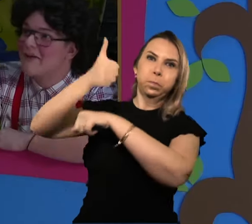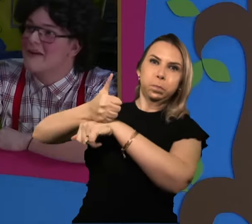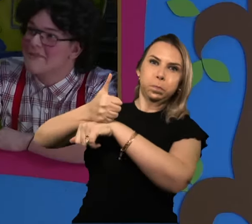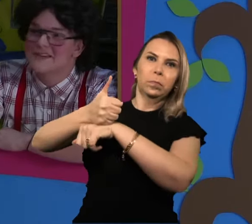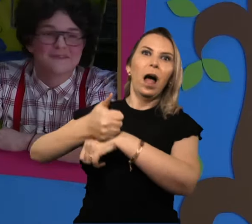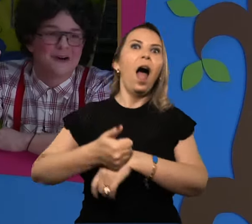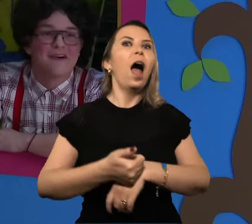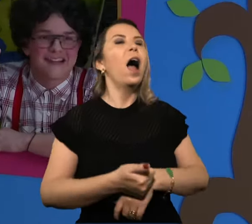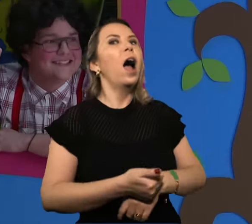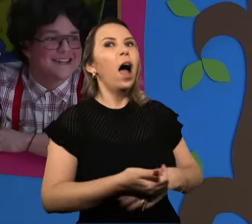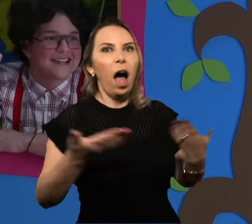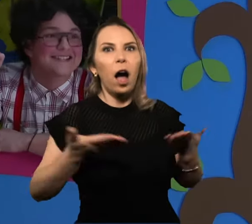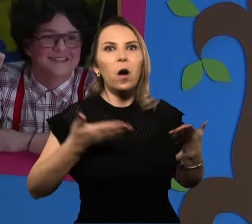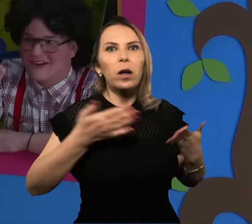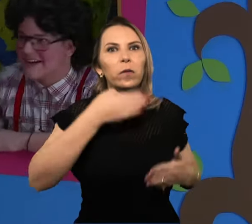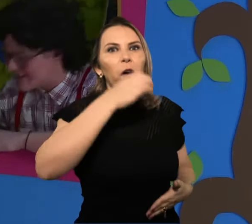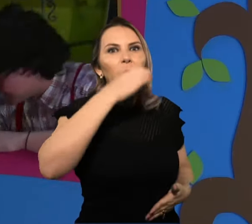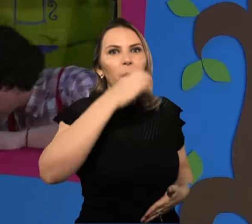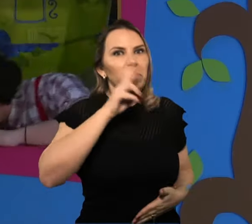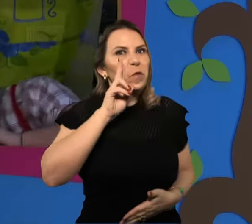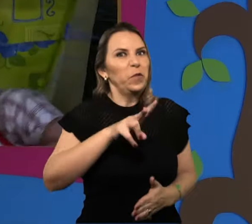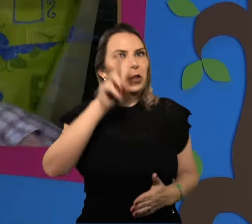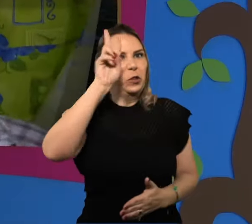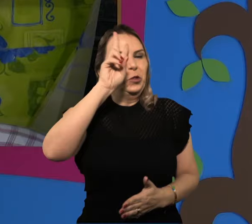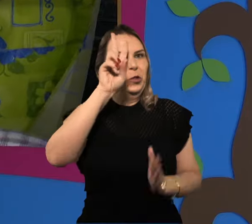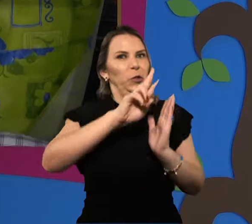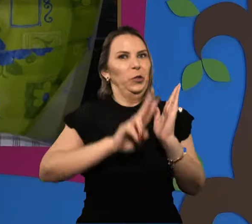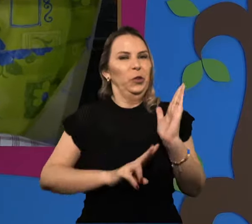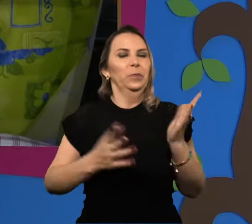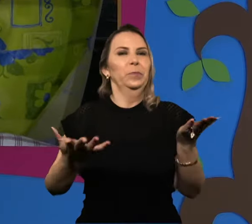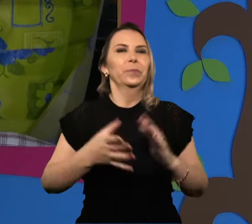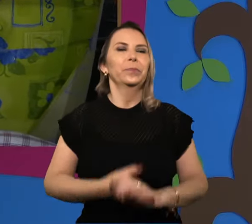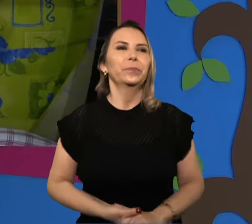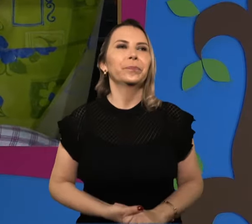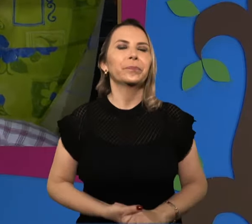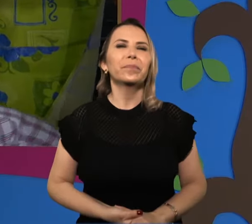lá agora mesmo dar uma olhadinha nessa história.